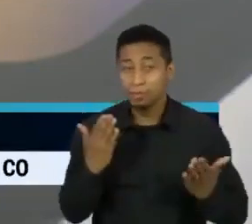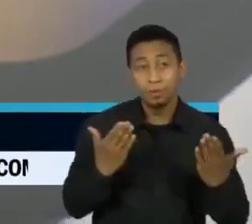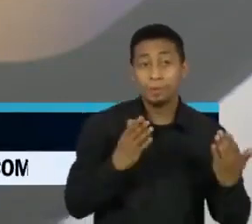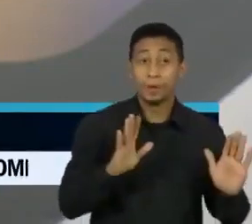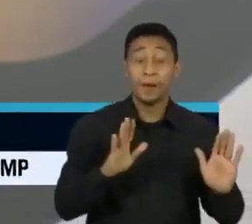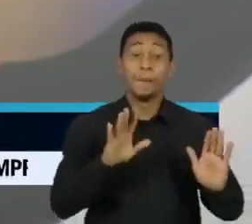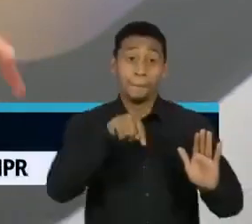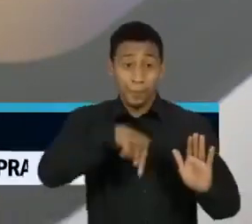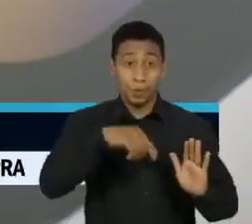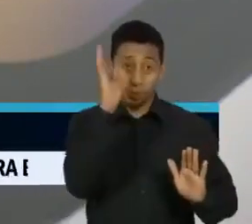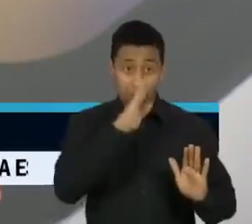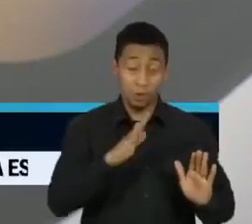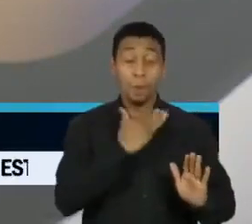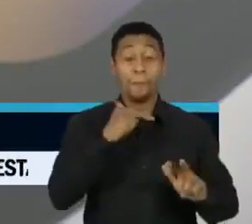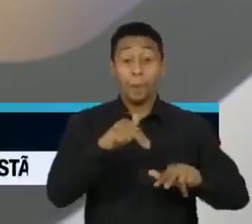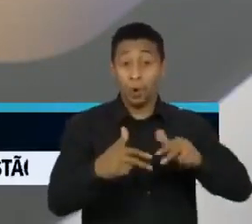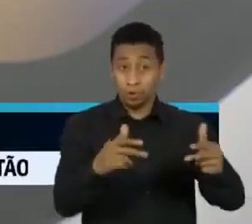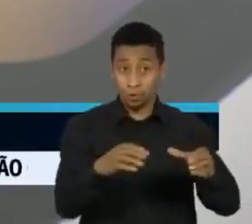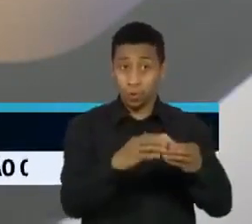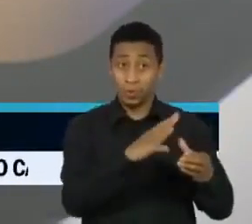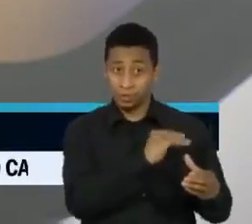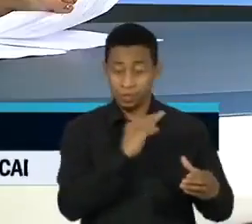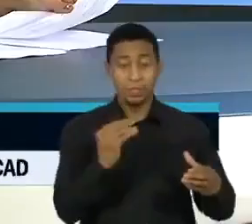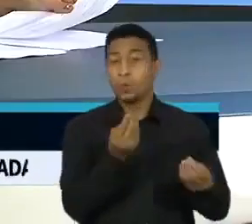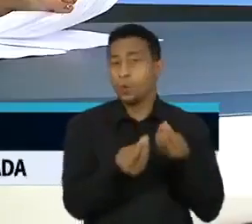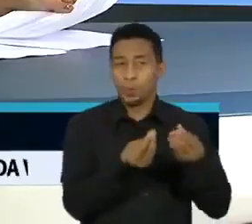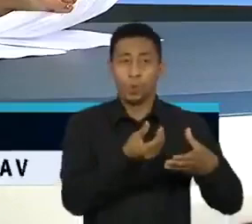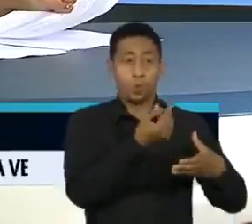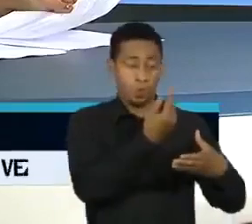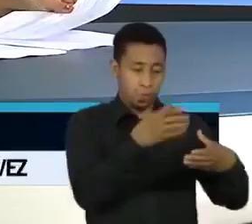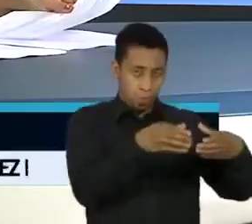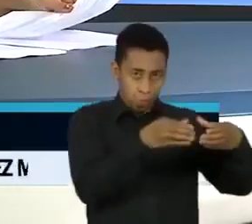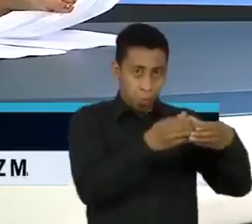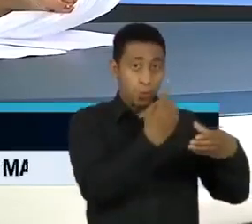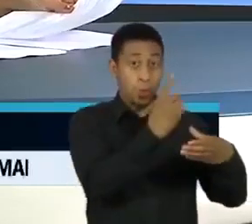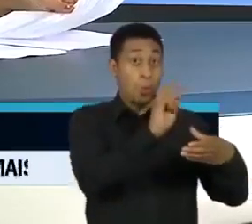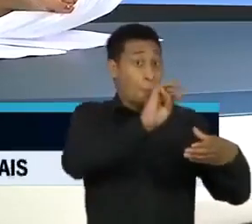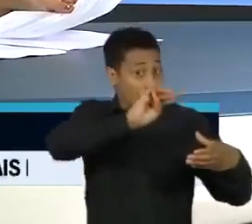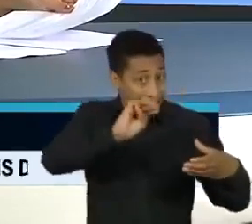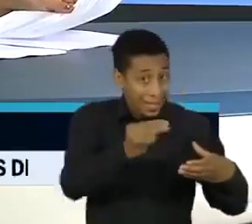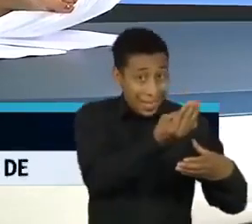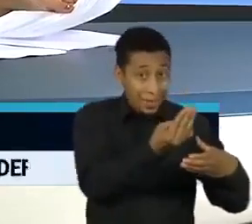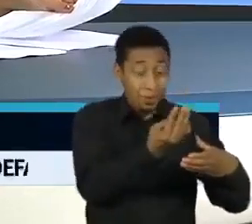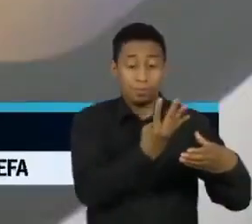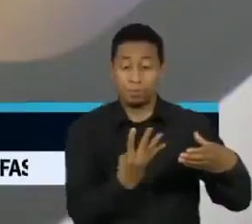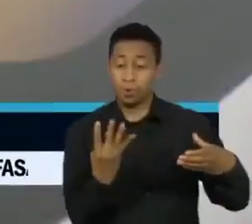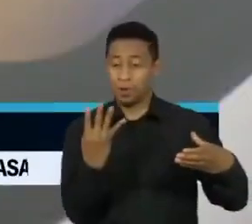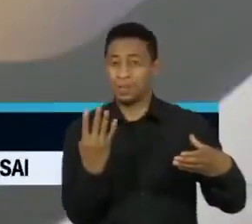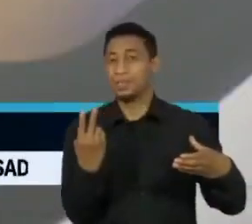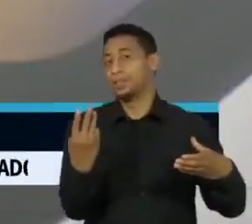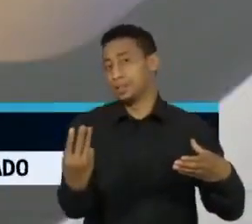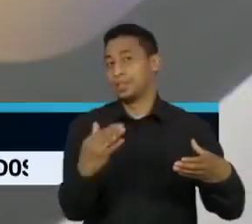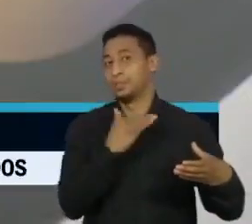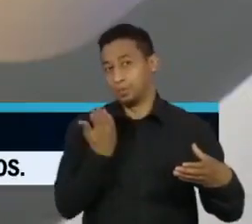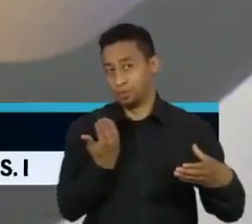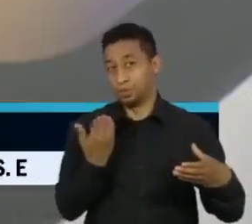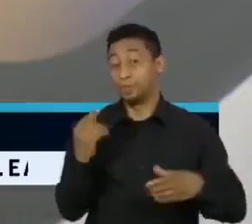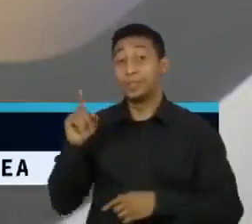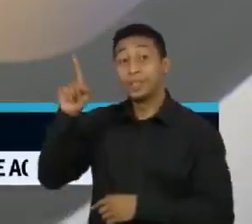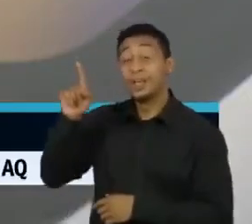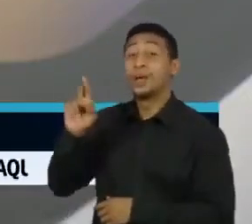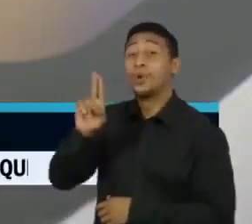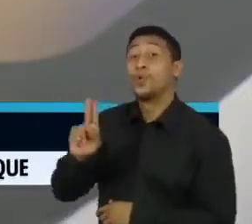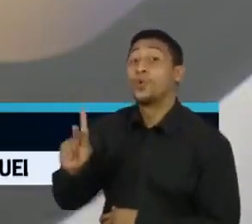noção desse número o Brasil tem 43 por milhão menores que 19 anos de morte o Reino Unido tem